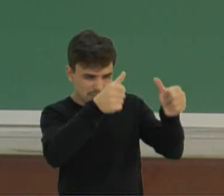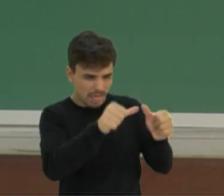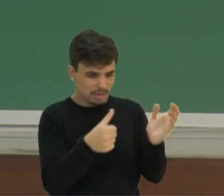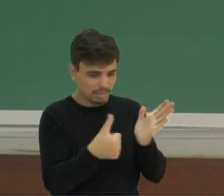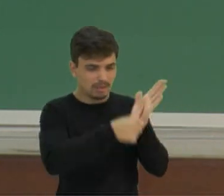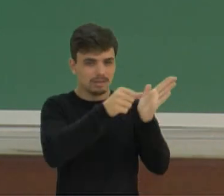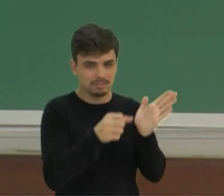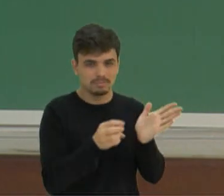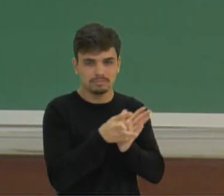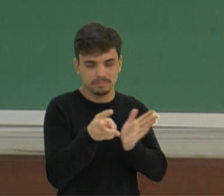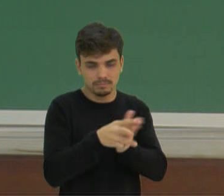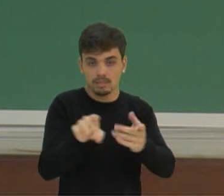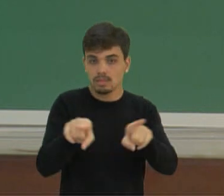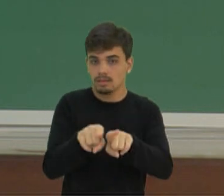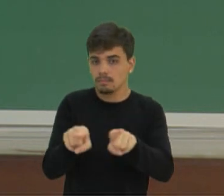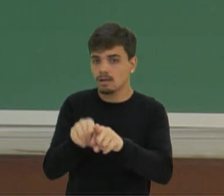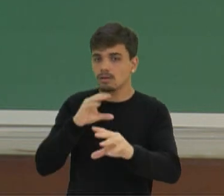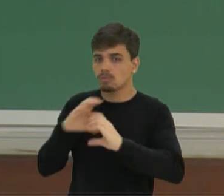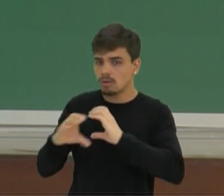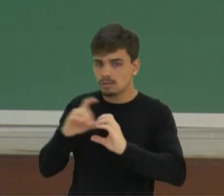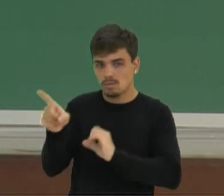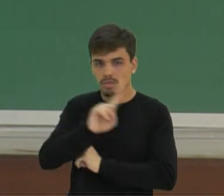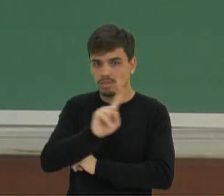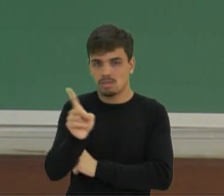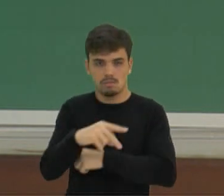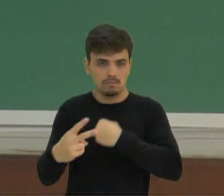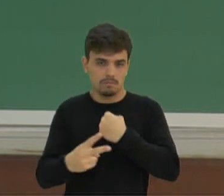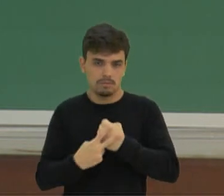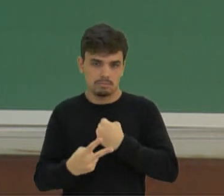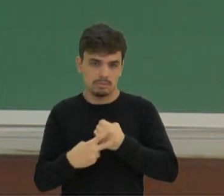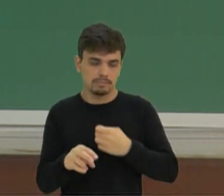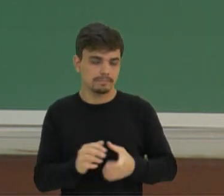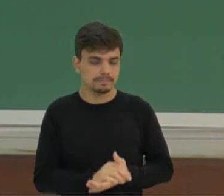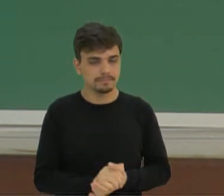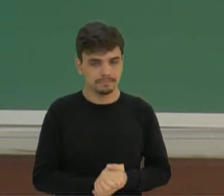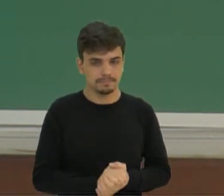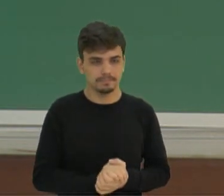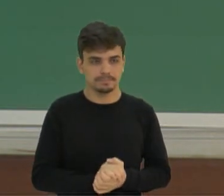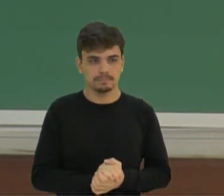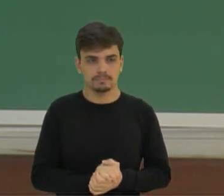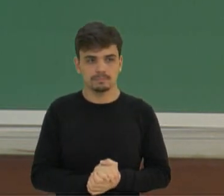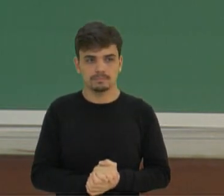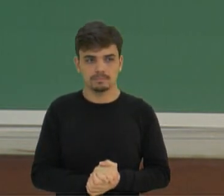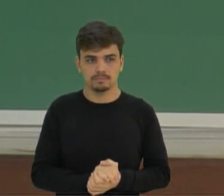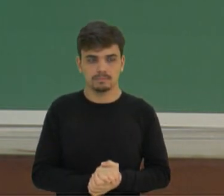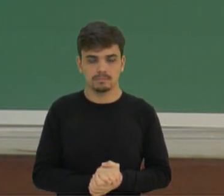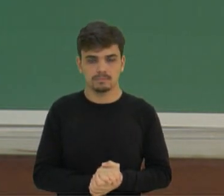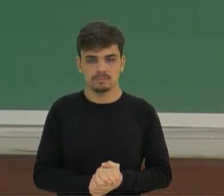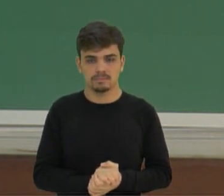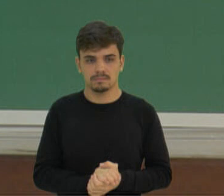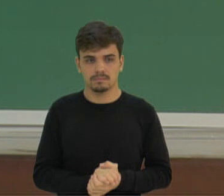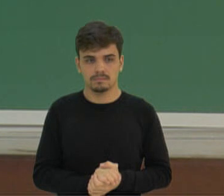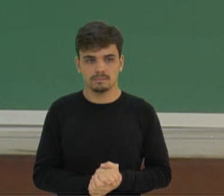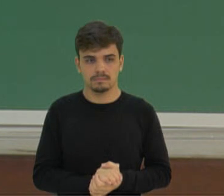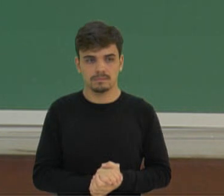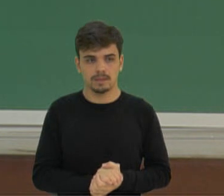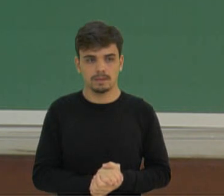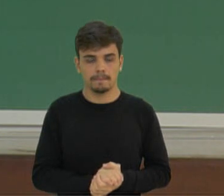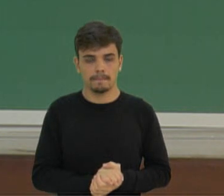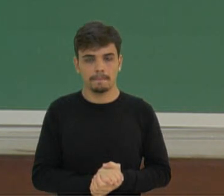tipo de comunicação não verbal, dentre outros. Vamos ver um pouco mais sobre